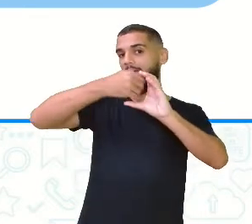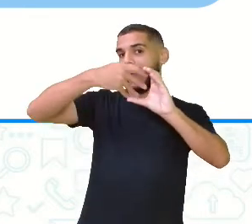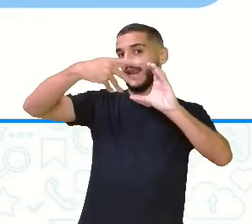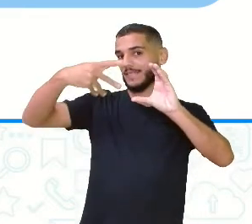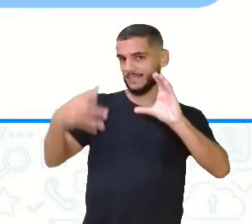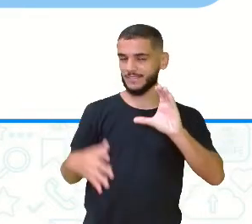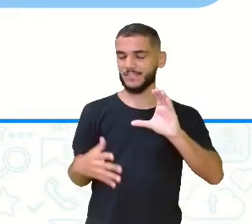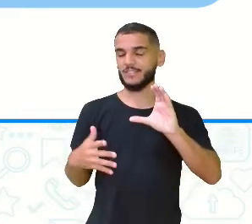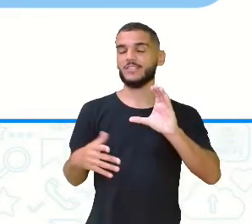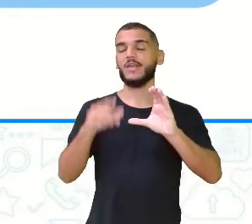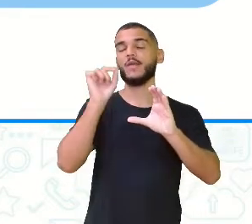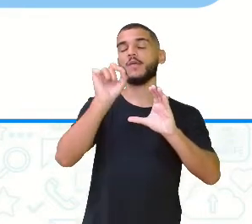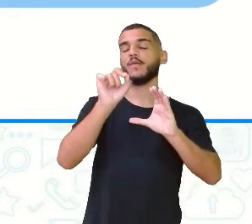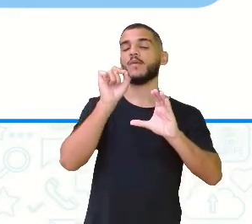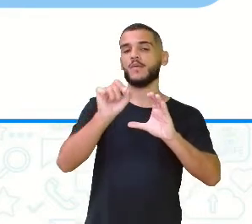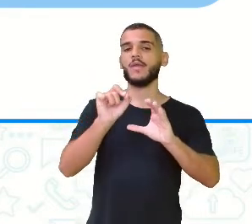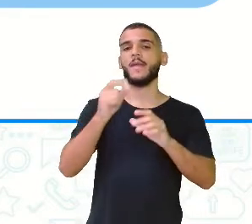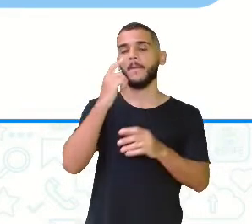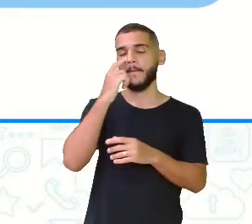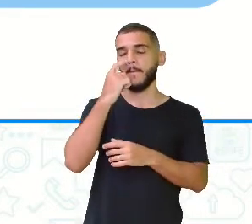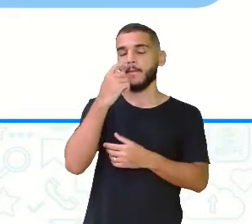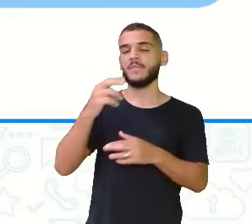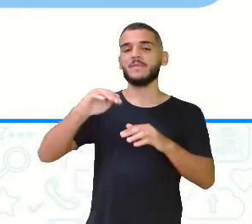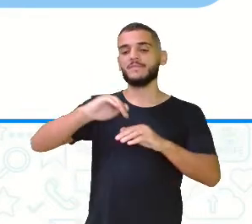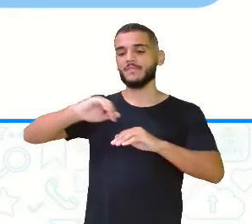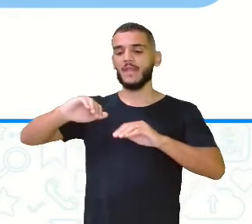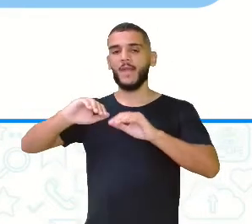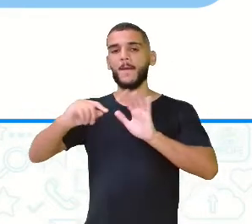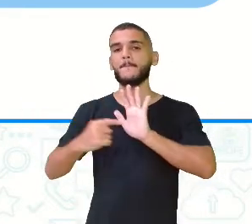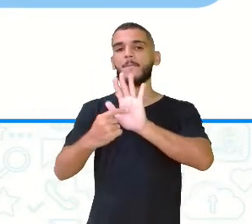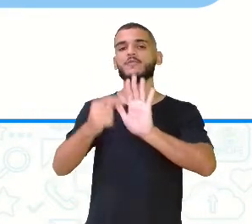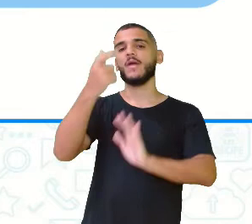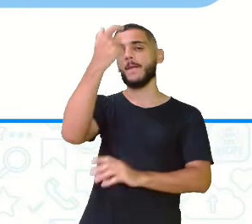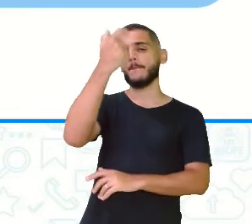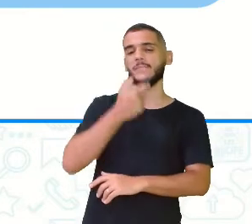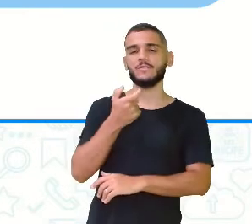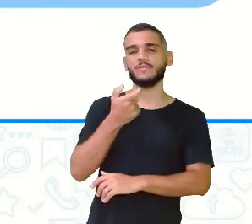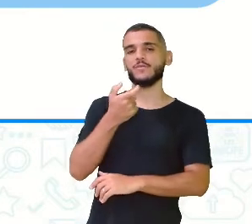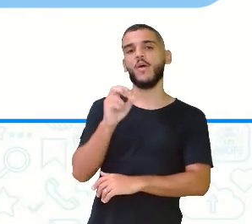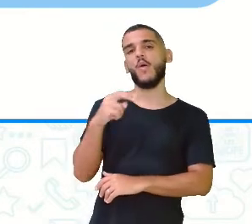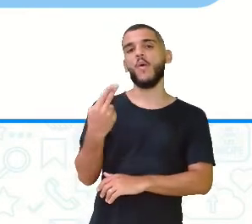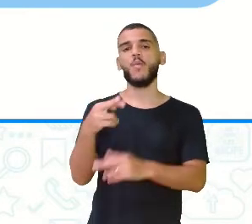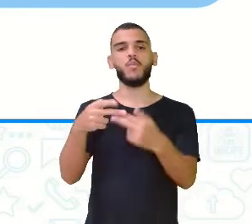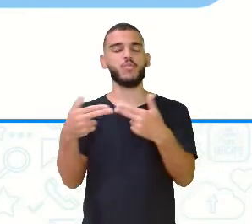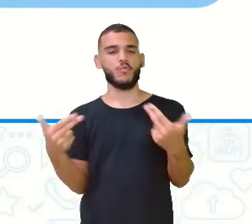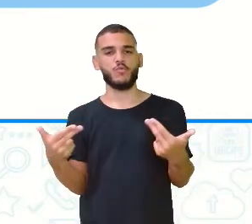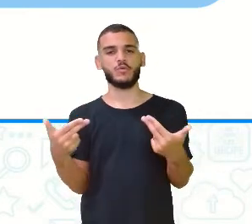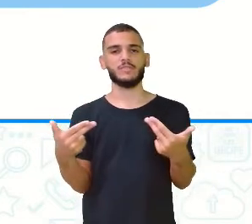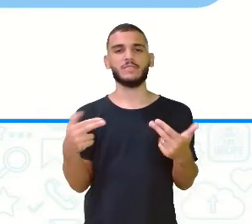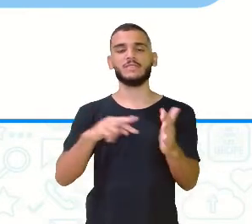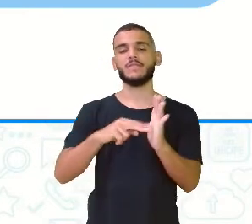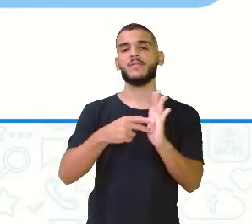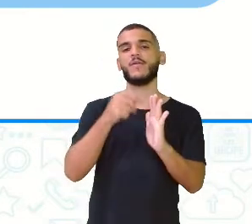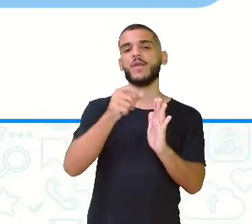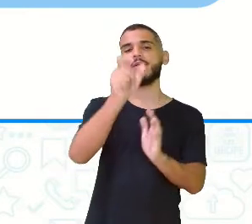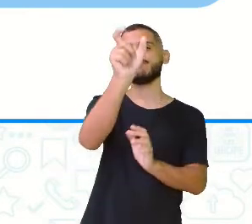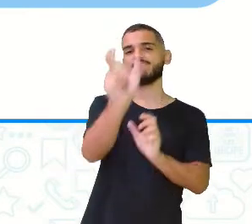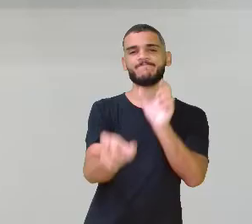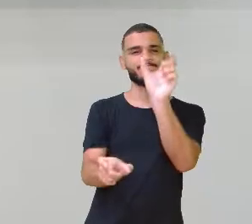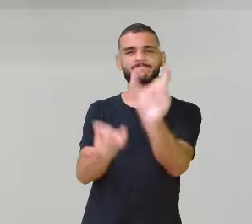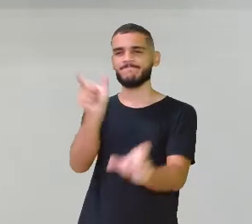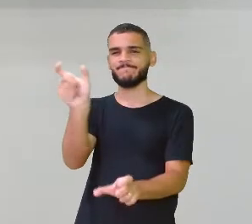uma pessoa ou uma coisa e por meio das quais é possível individualizá-las. Ixi,